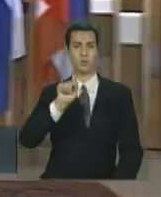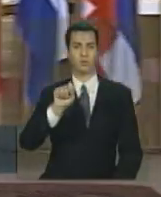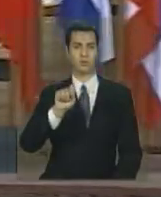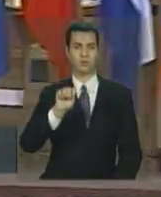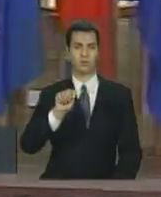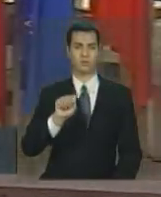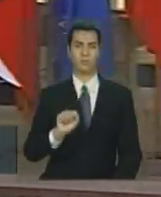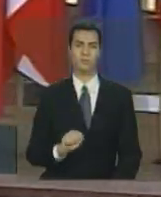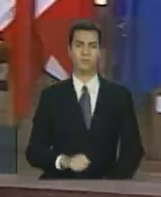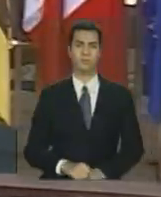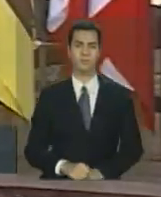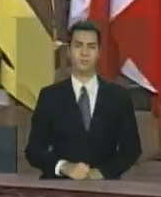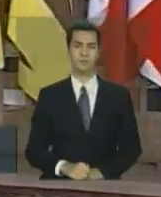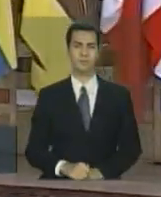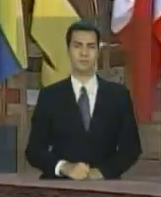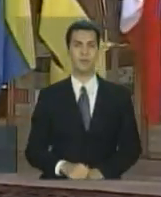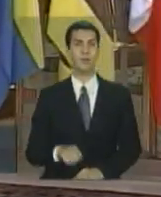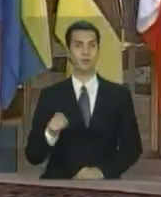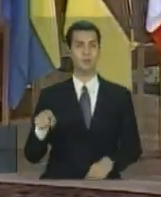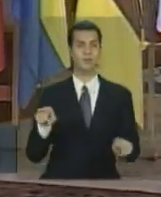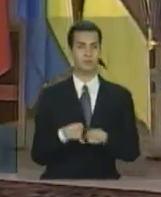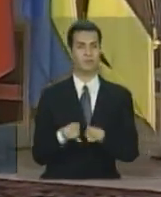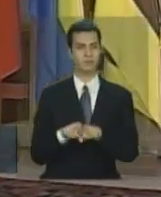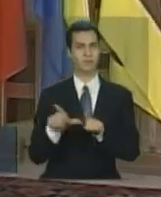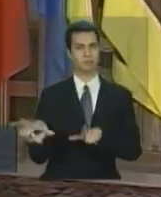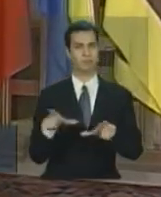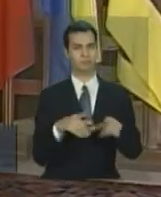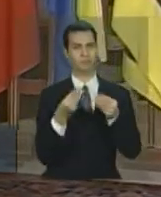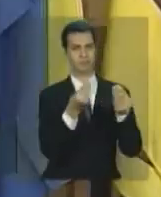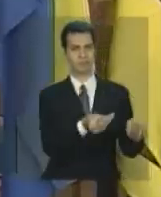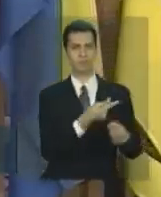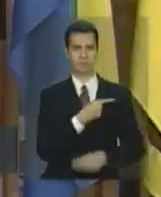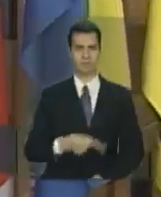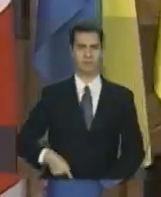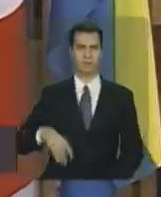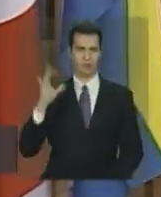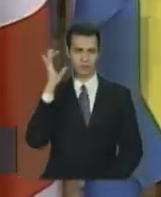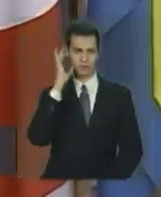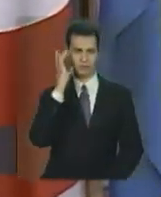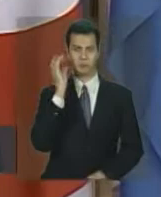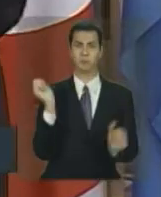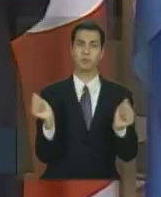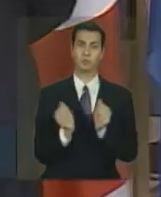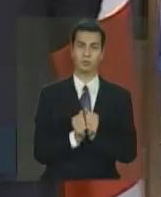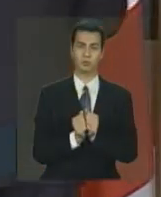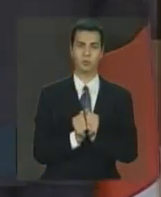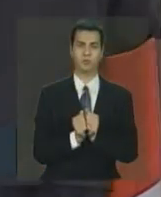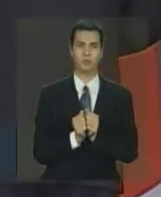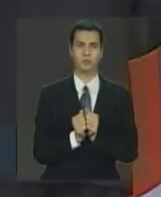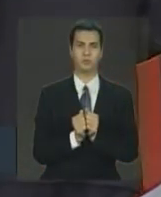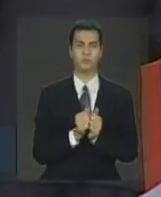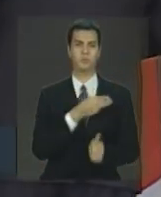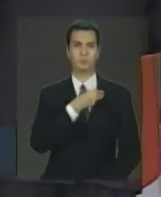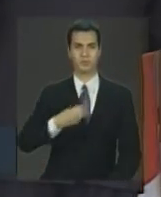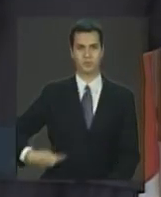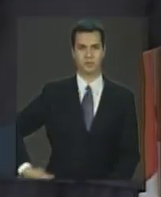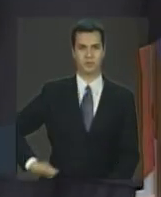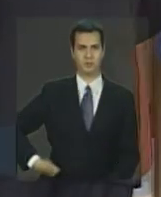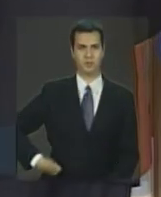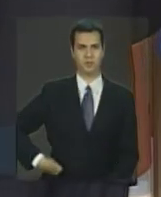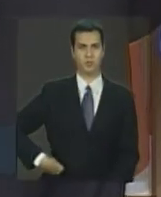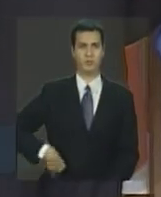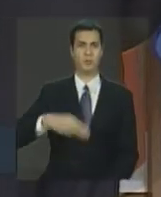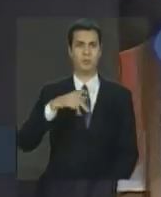Ele também entrega a sua credencial à presidenta Dilma Rousseff, que está acompanhada pelo ministro das